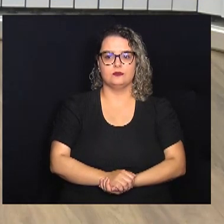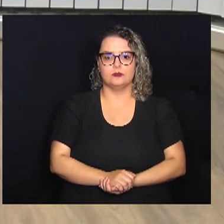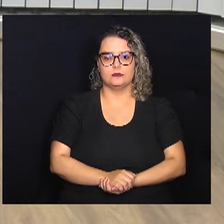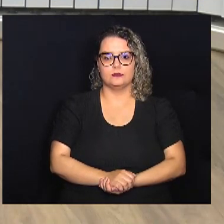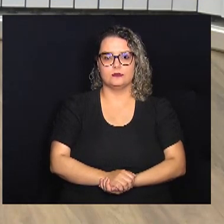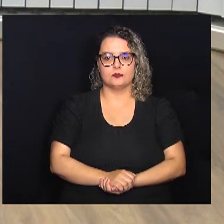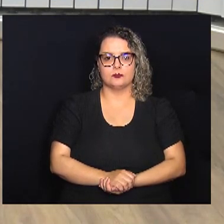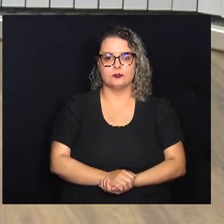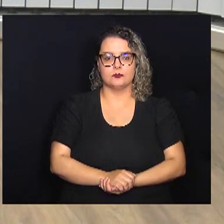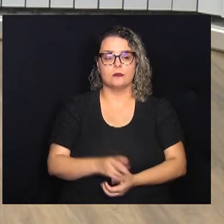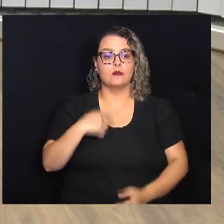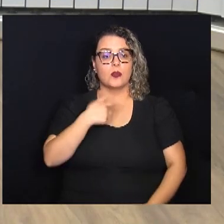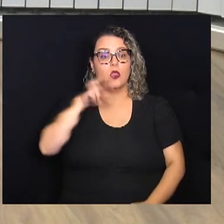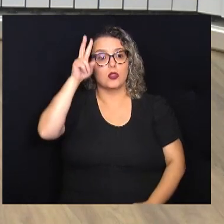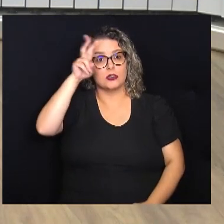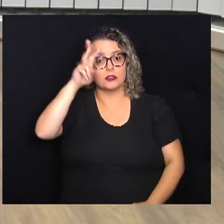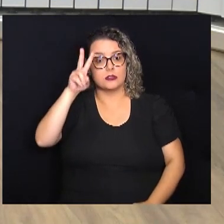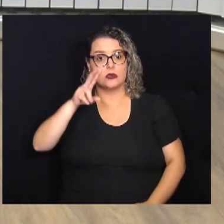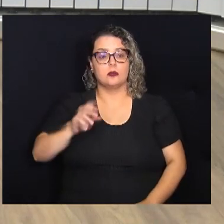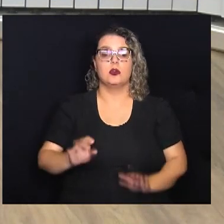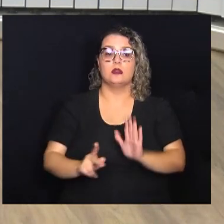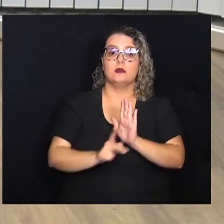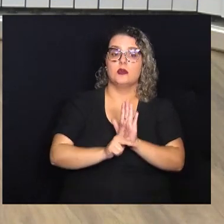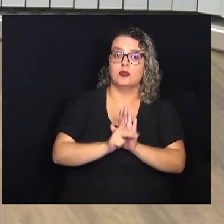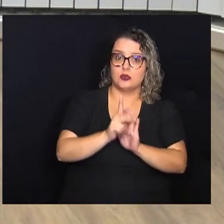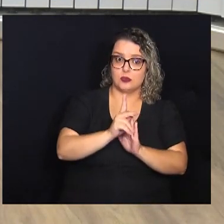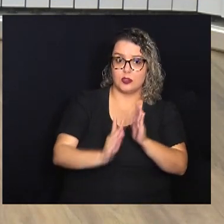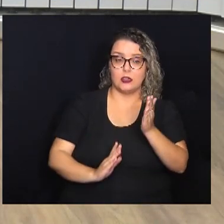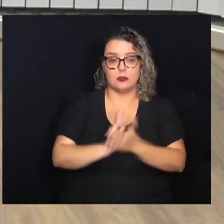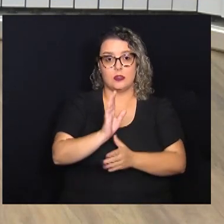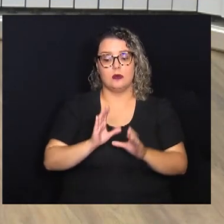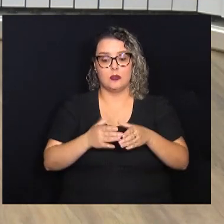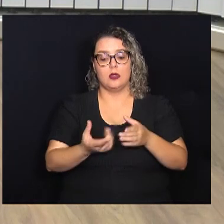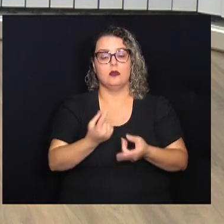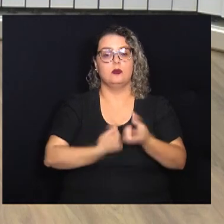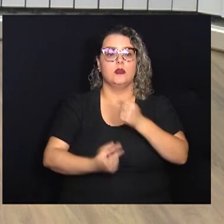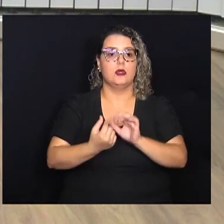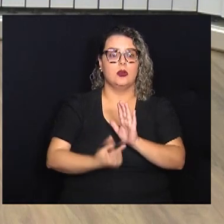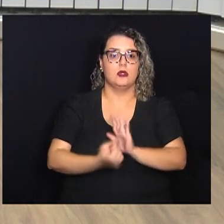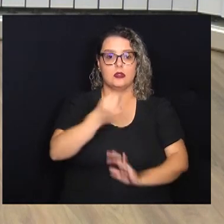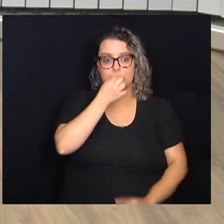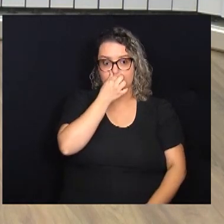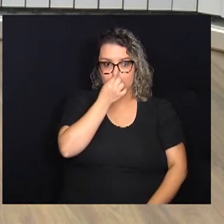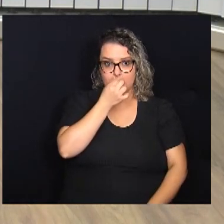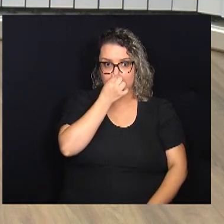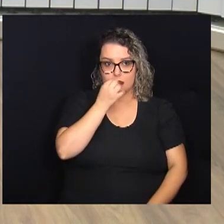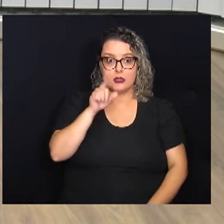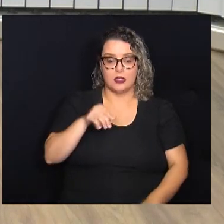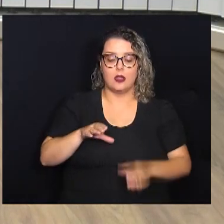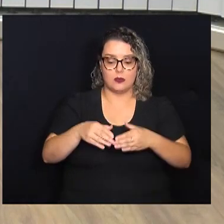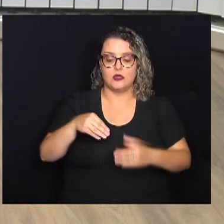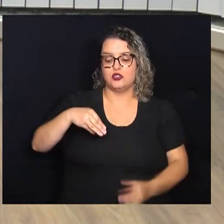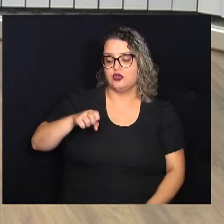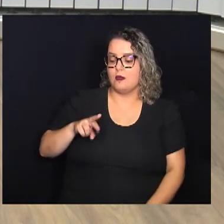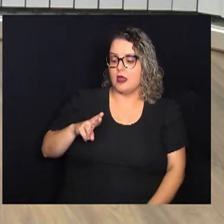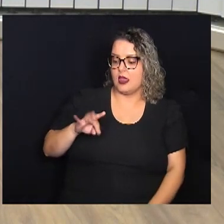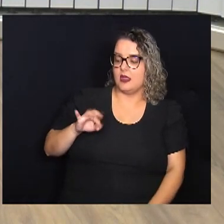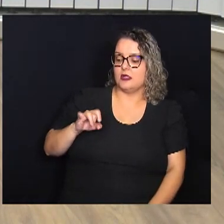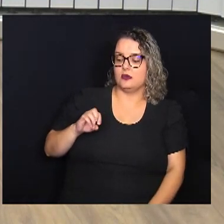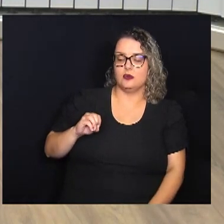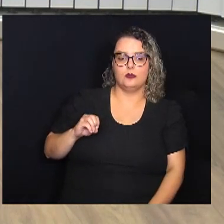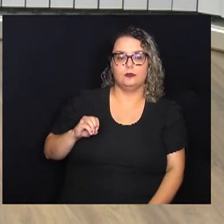E a gente lembra que os projetos aprovados pela Comissão de Finanças e Orçamento, que é uma das comissões de mérito aqui da Câmara Municipal